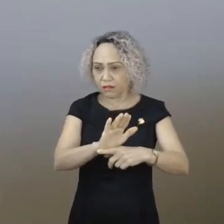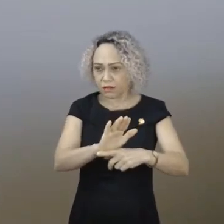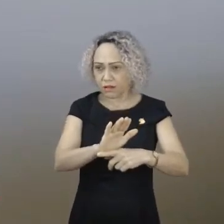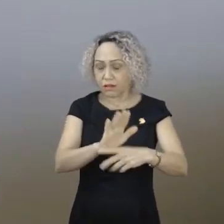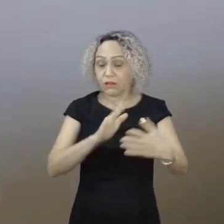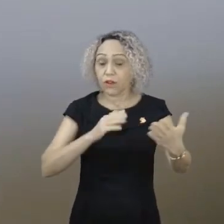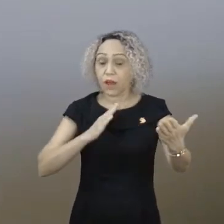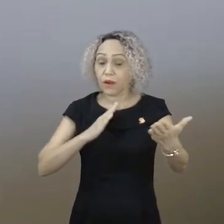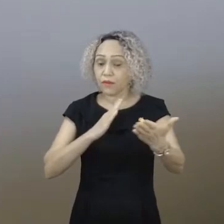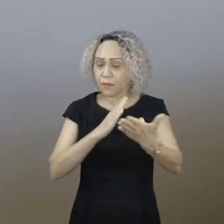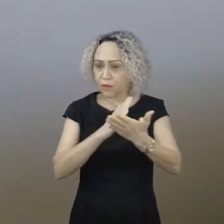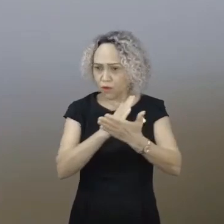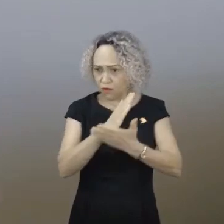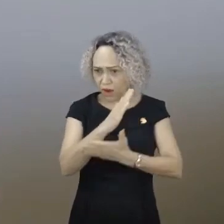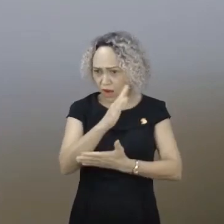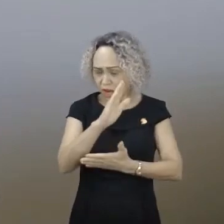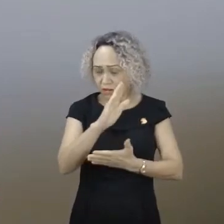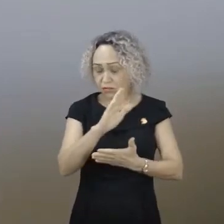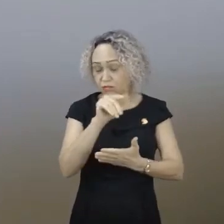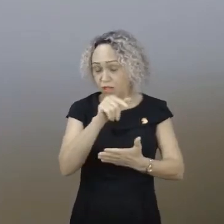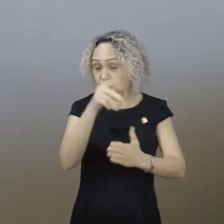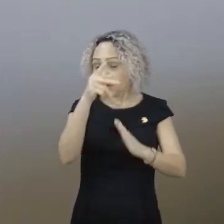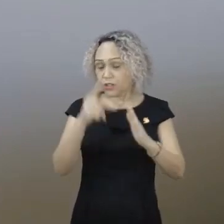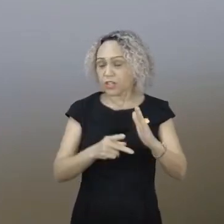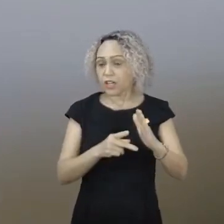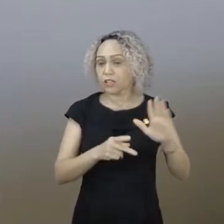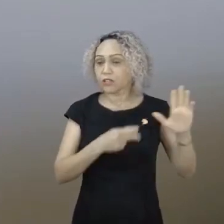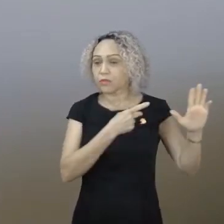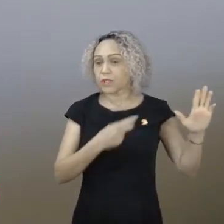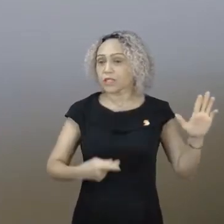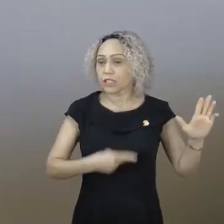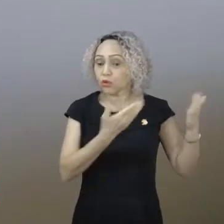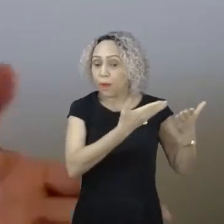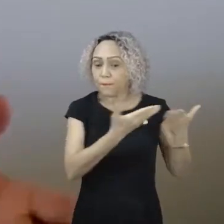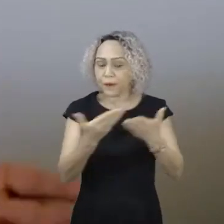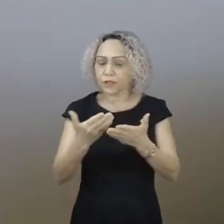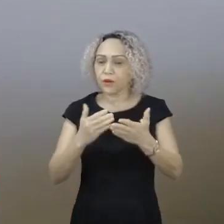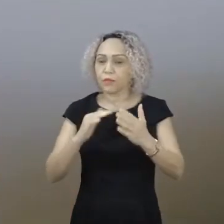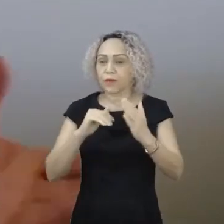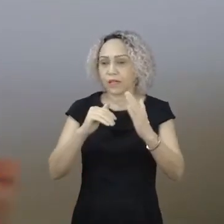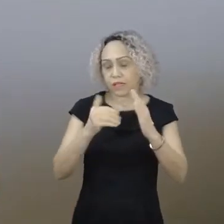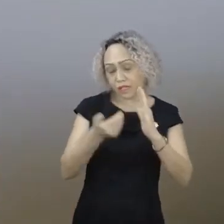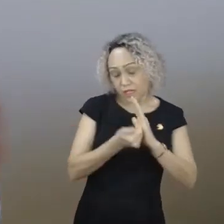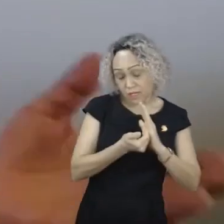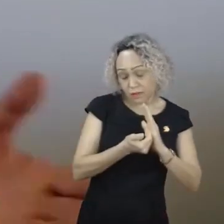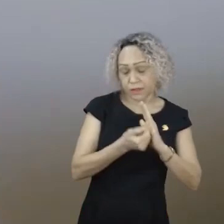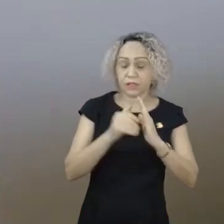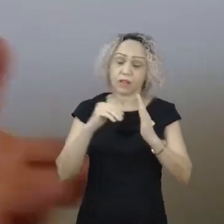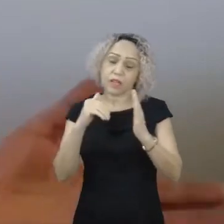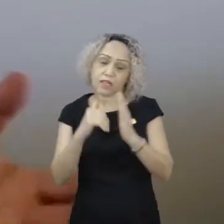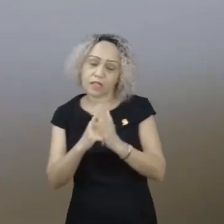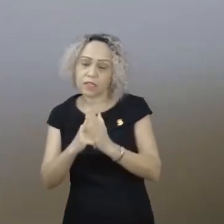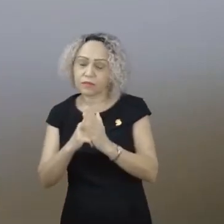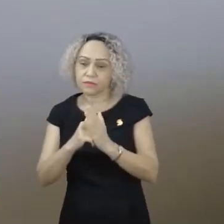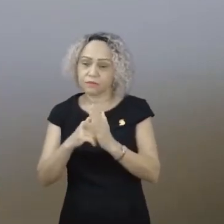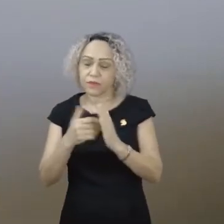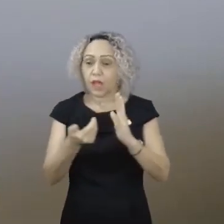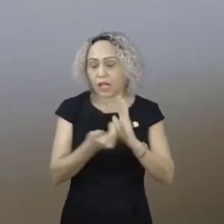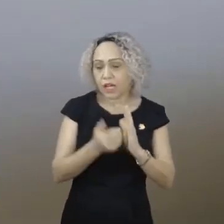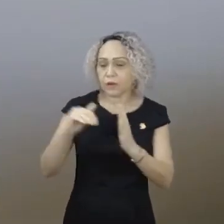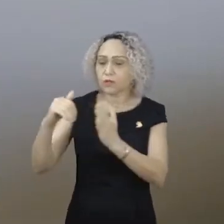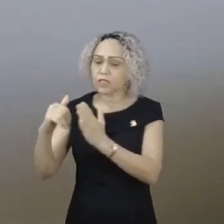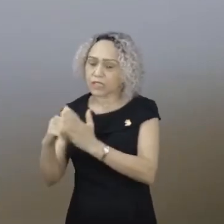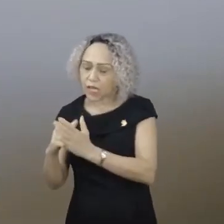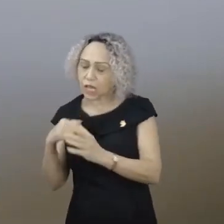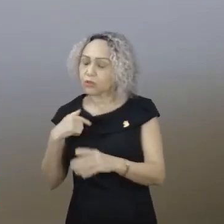pelo presidente. E de lá para cá, nós trabalhamos tanto, né, tanto na Câmara como no Senado. Eu me lembro aqui do trabalho da